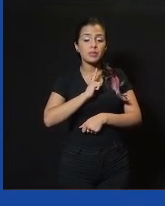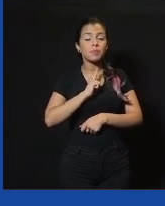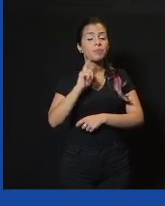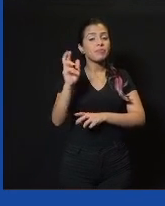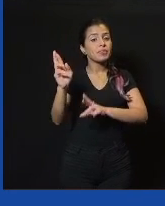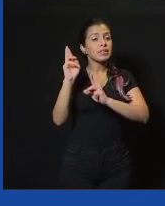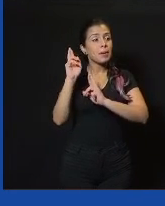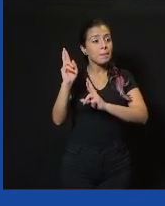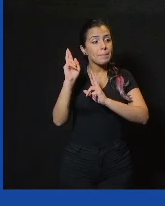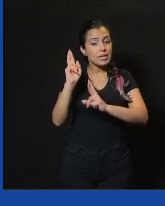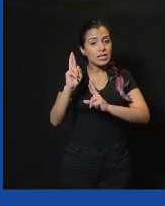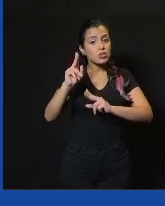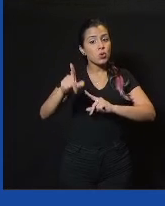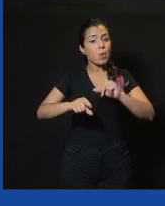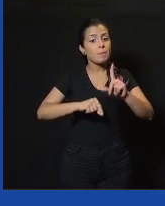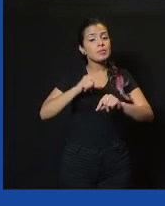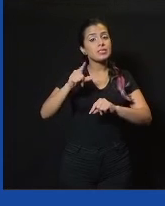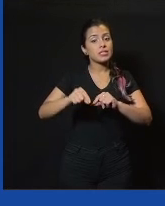como uma opção política?